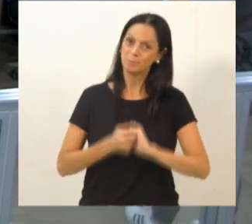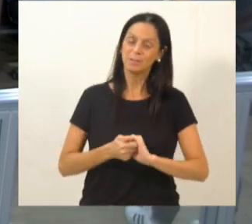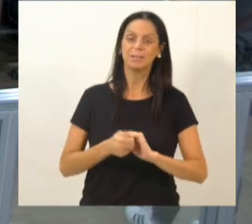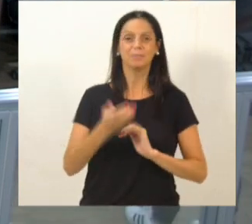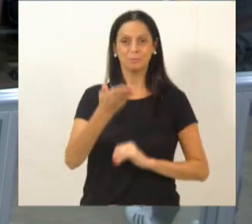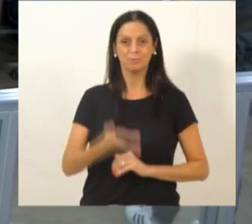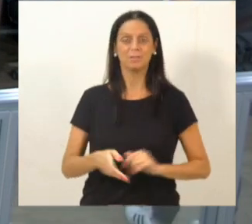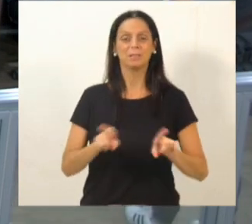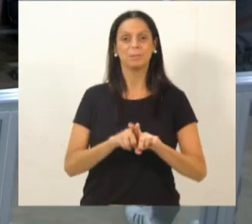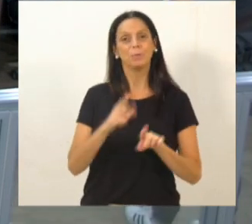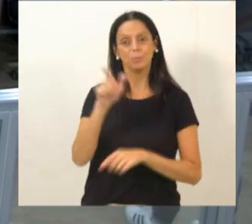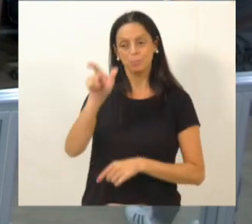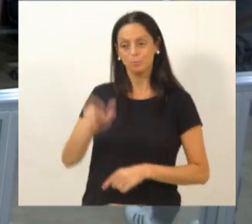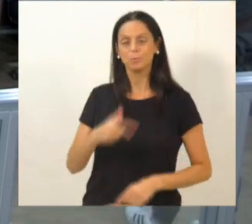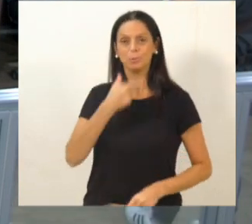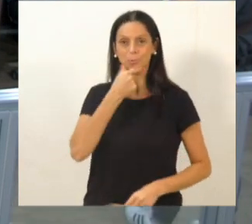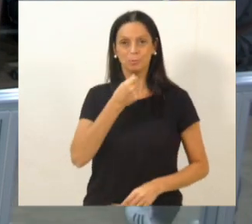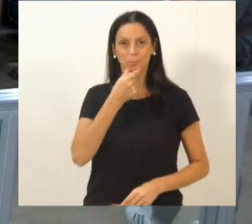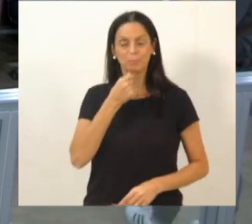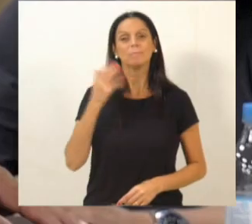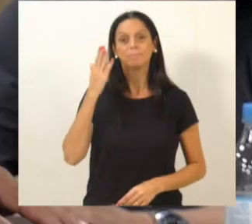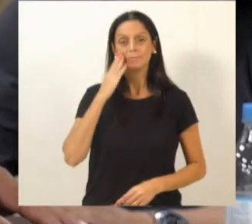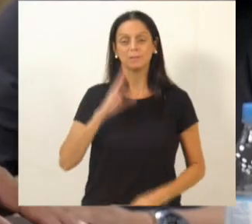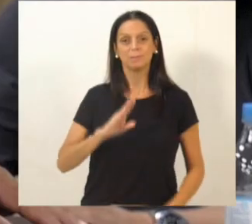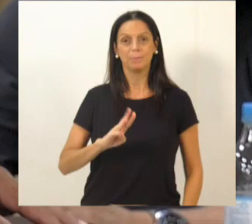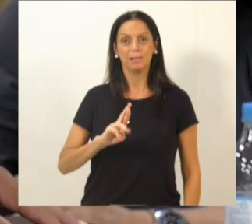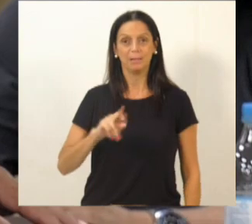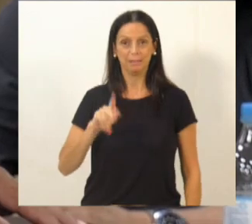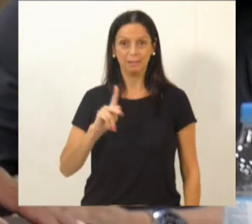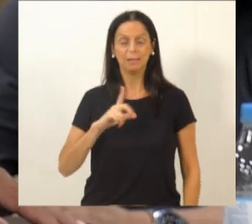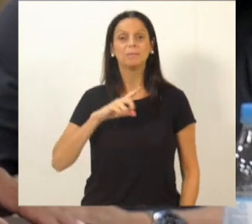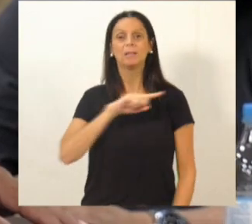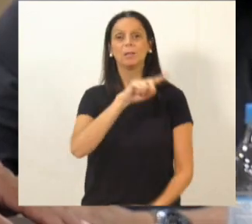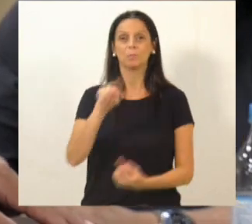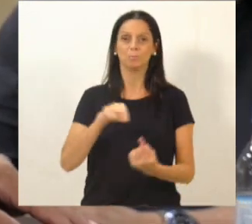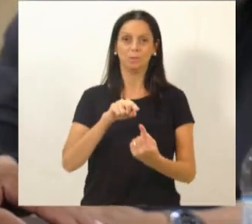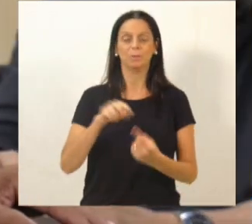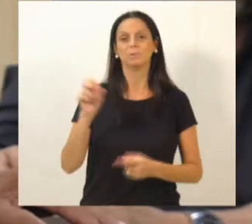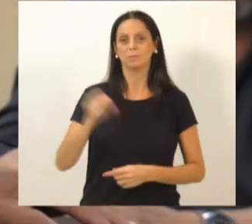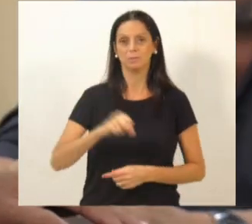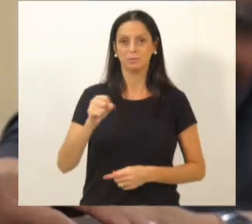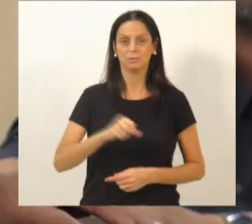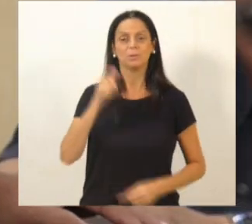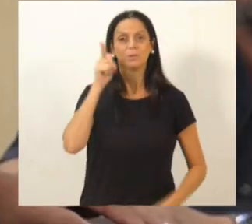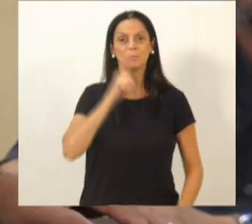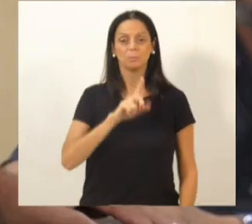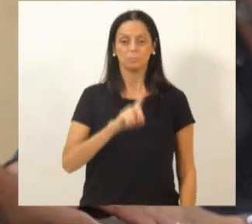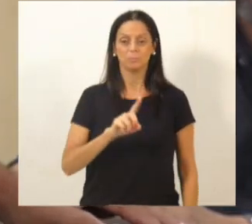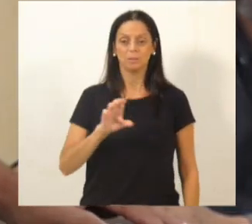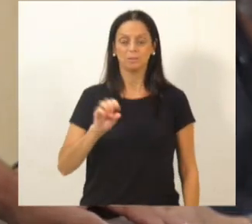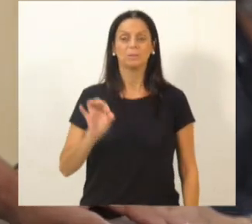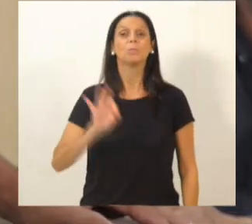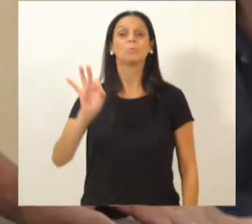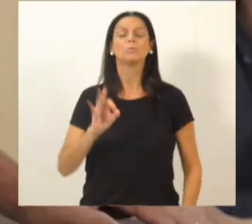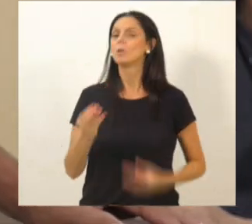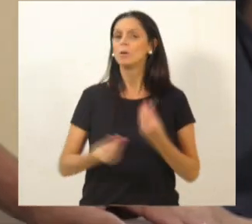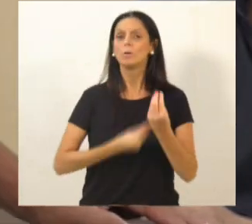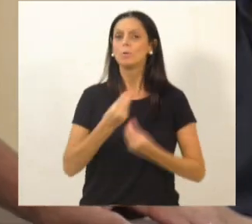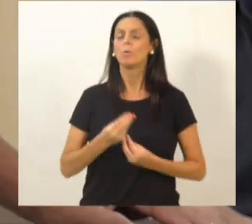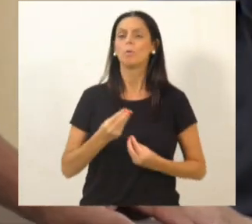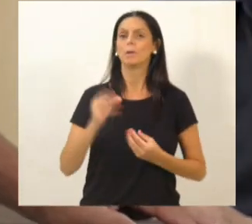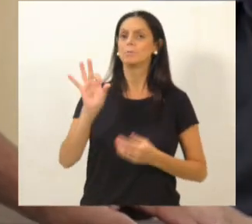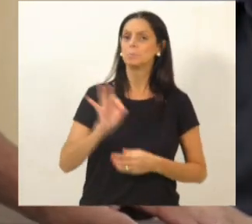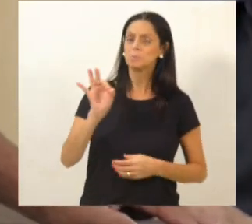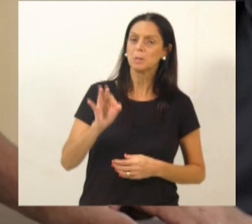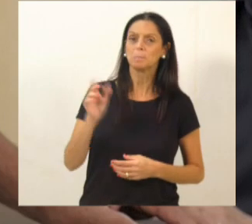aqui. Bom, eu sei que a BRK tem uma meta, né, de atingir 100%. Como é que está essa porcentagem?